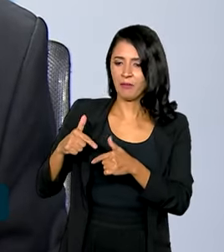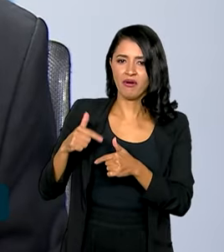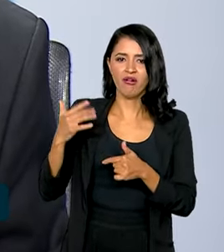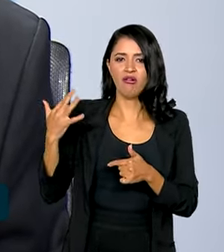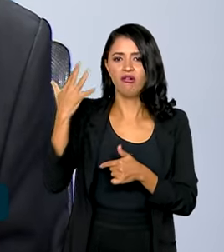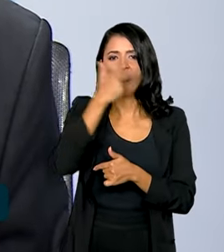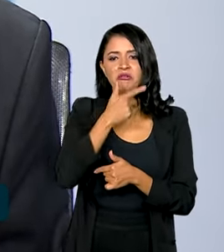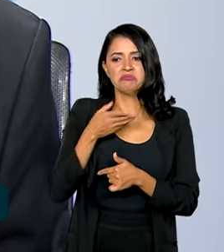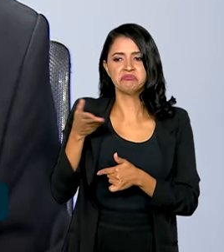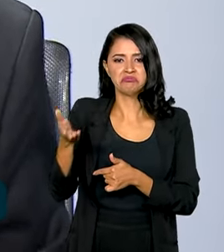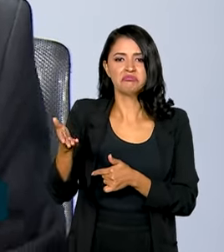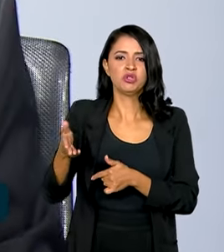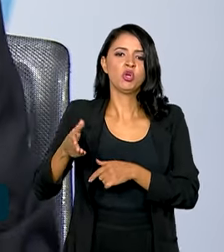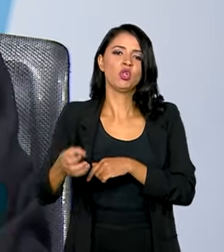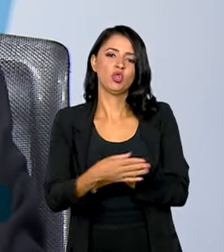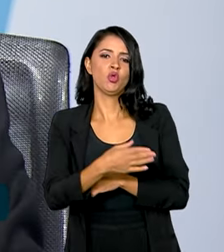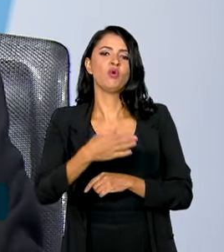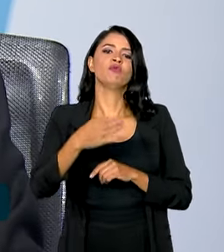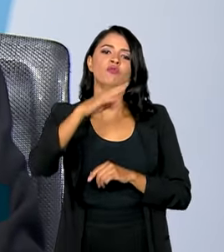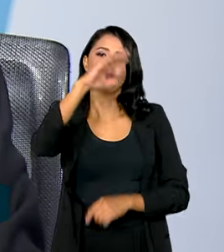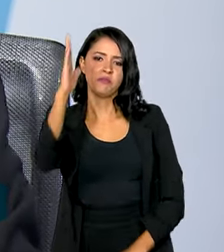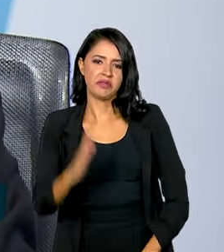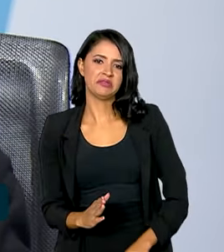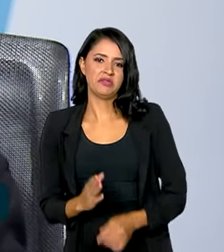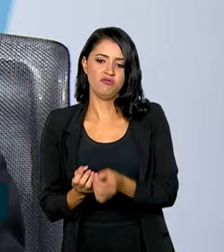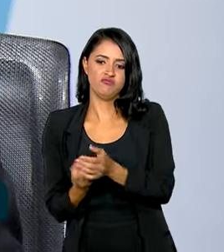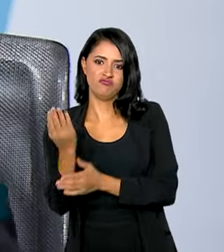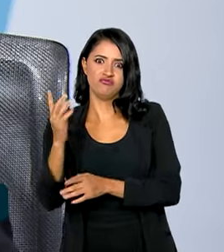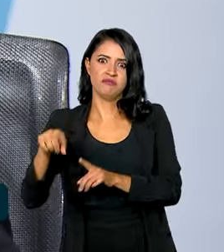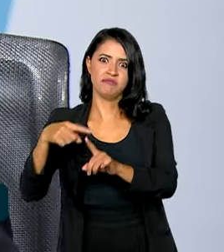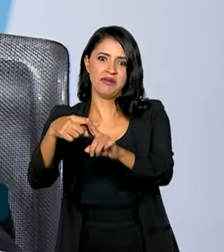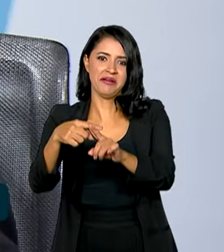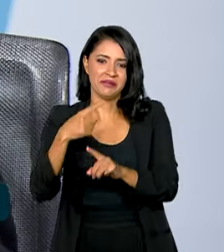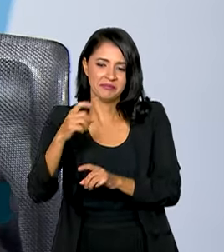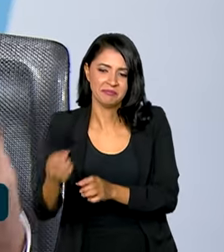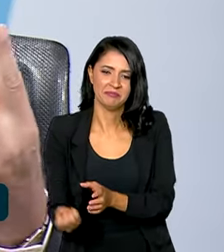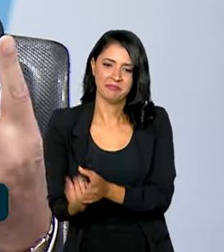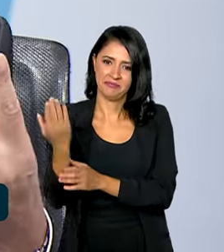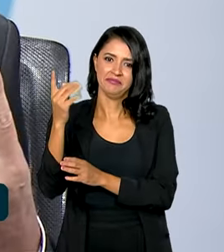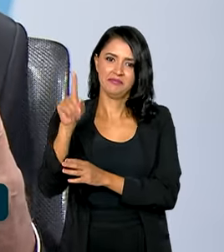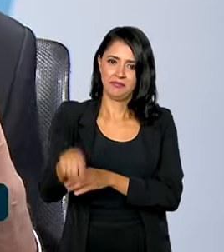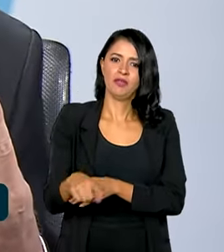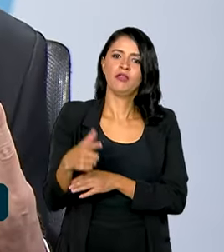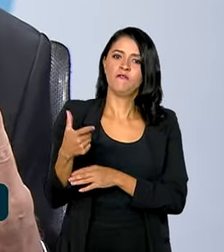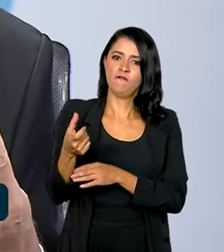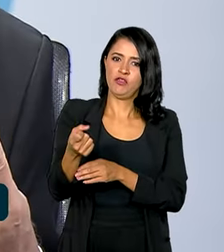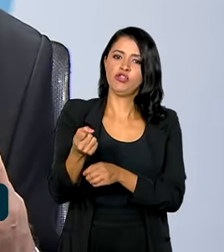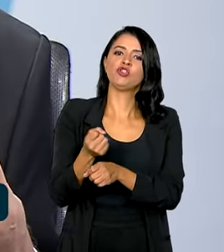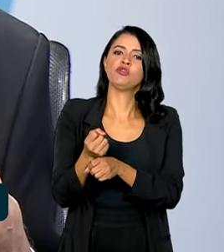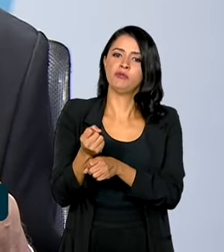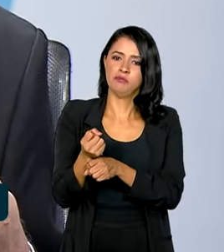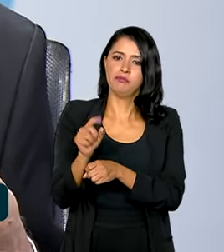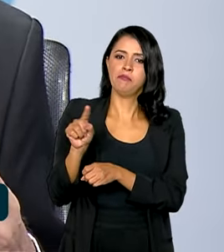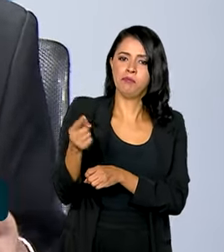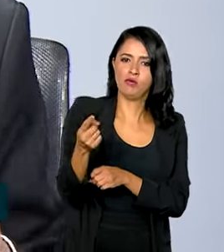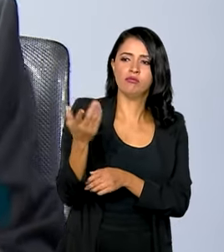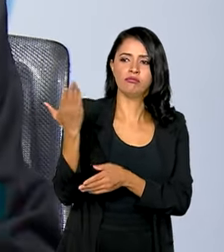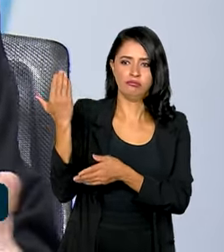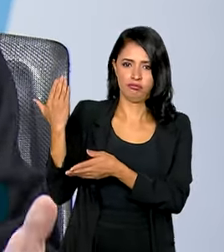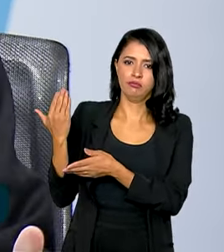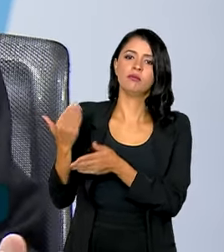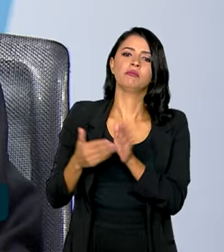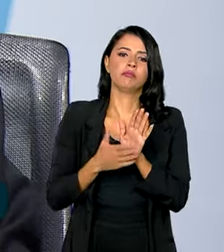do Novo Brasil mais produtivo Arrojado que foi 20.000 no passado né a